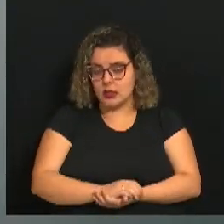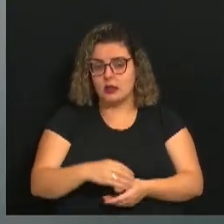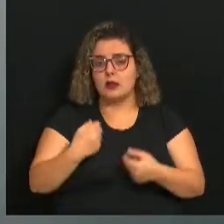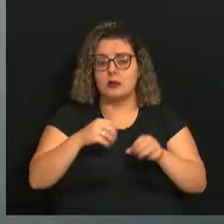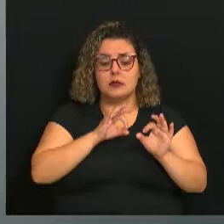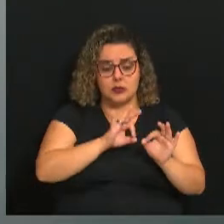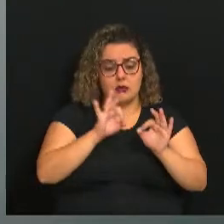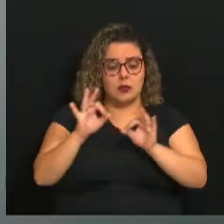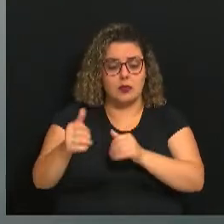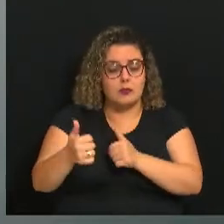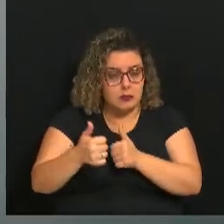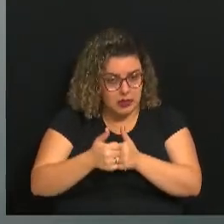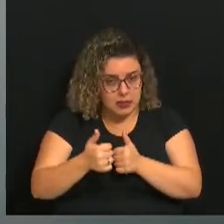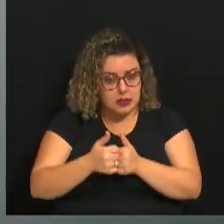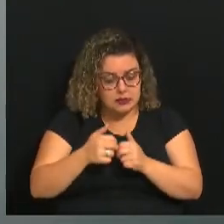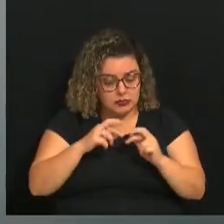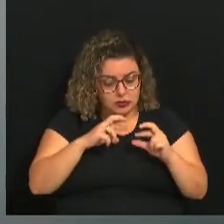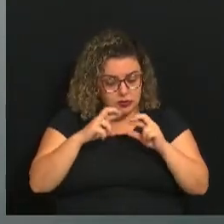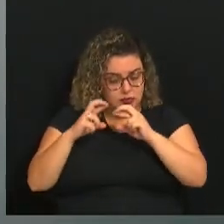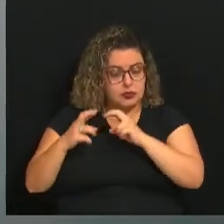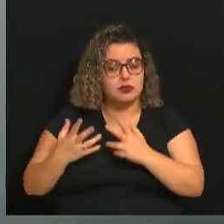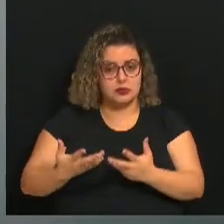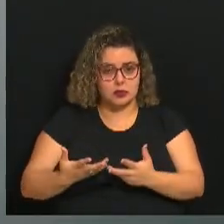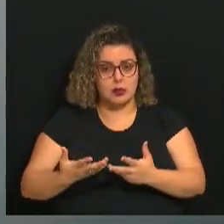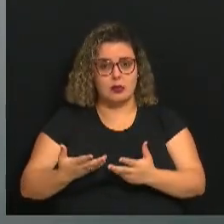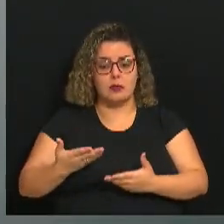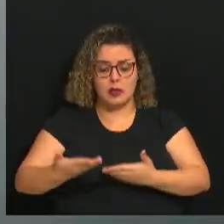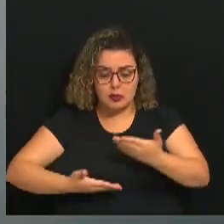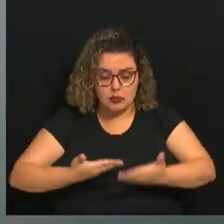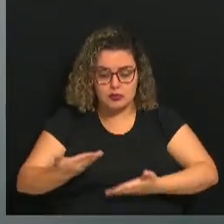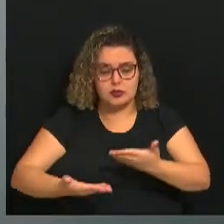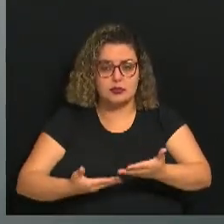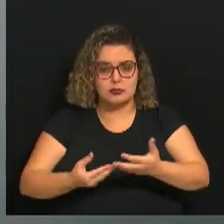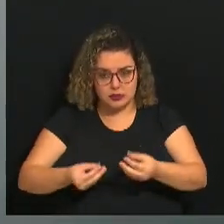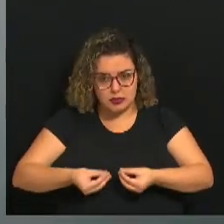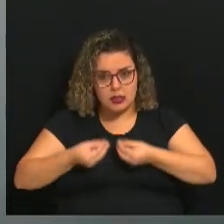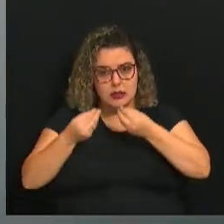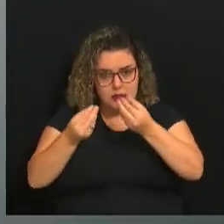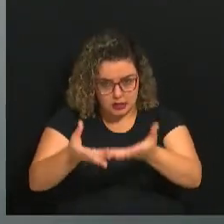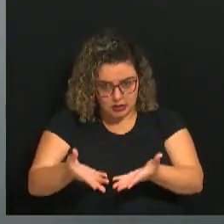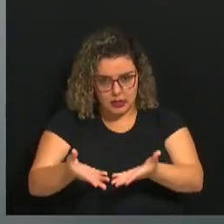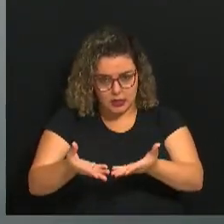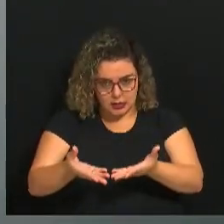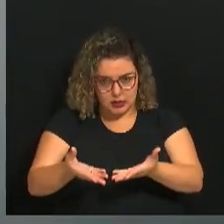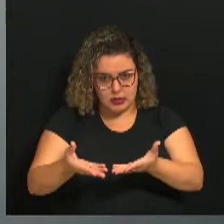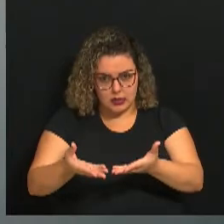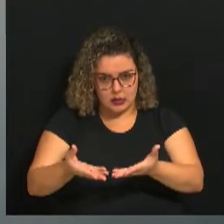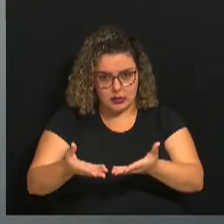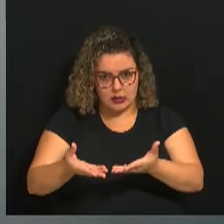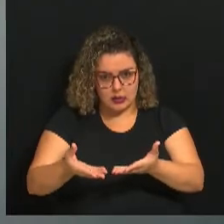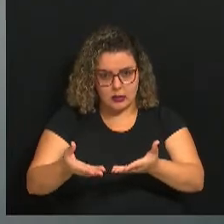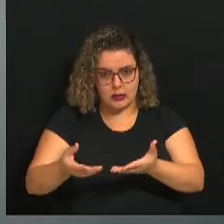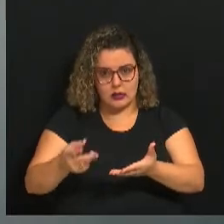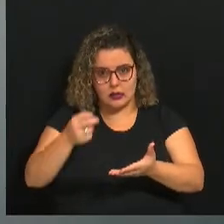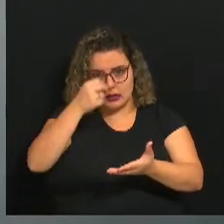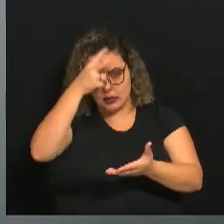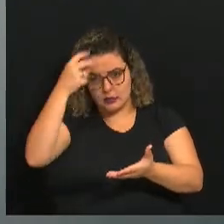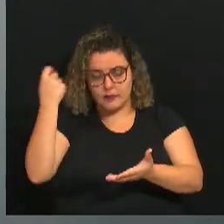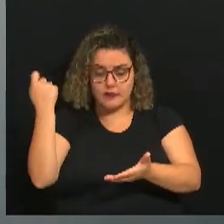perto para que o serviço que está sendo pago pela municipalidade, pela